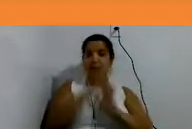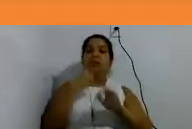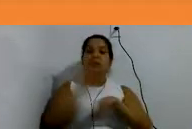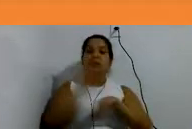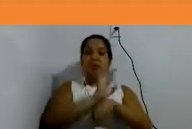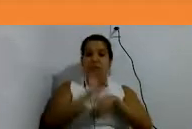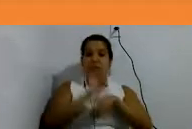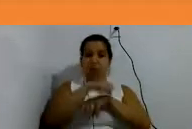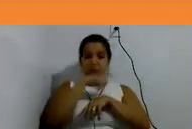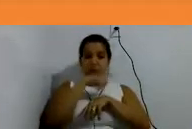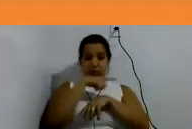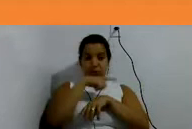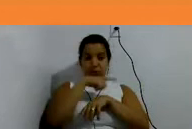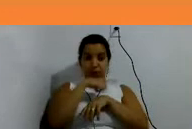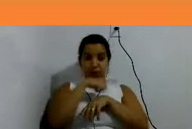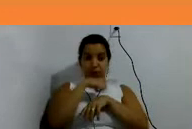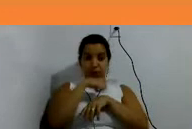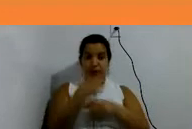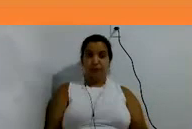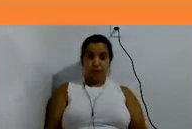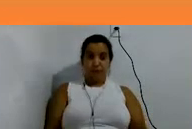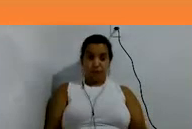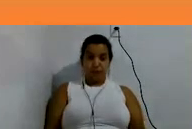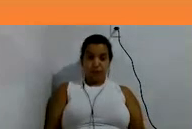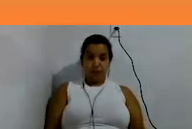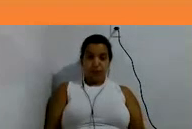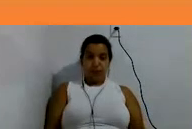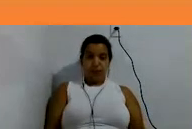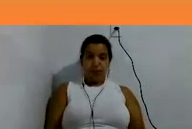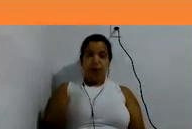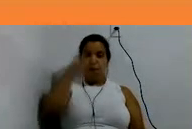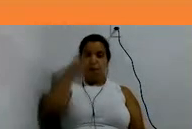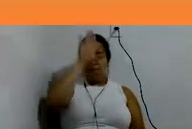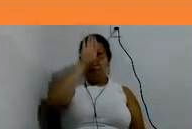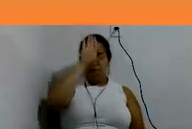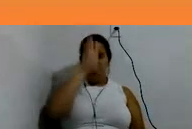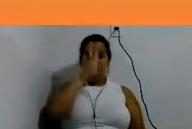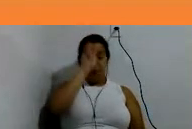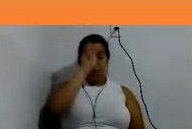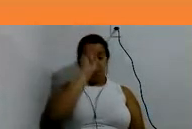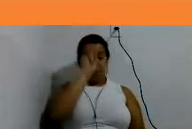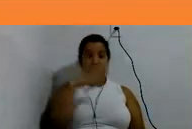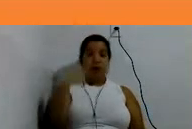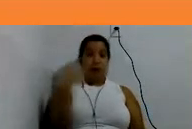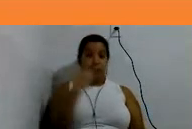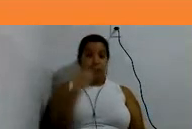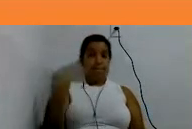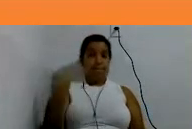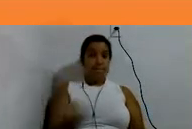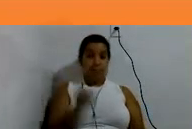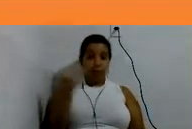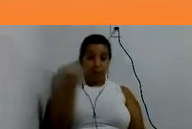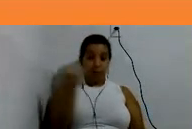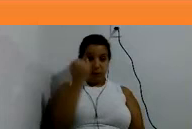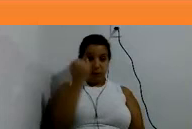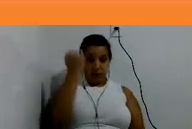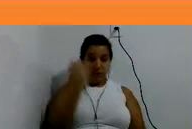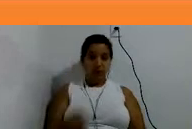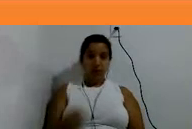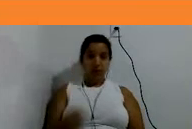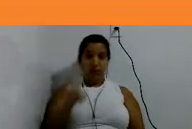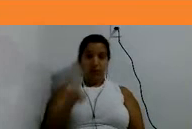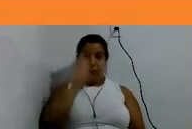hemácia pelos trofozoítos, então a gente tem picos febris. Então, isso aqui é muito importante